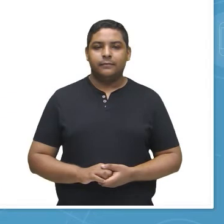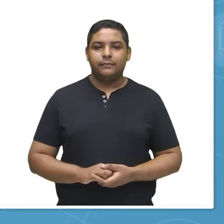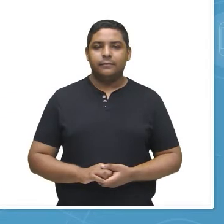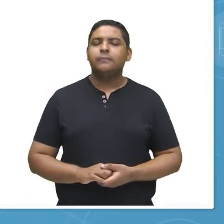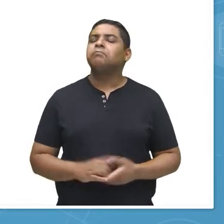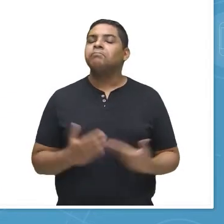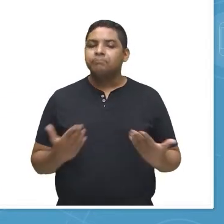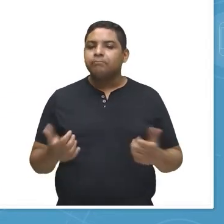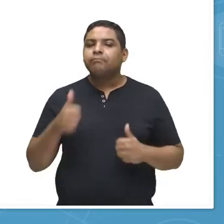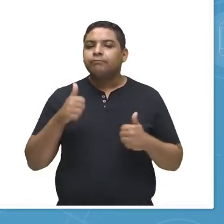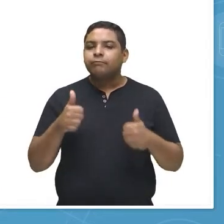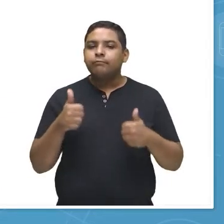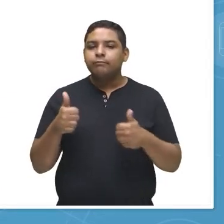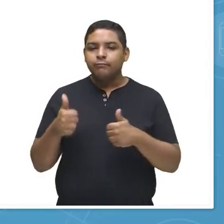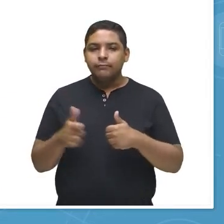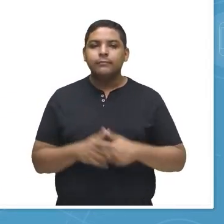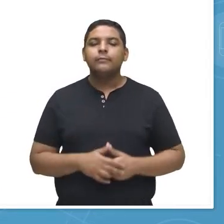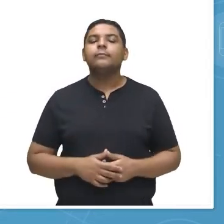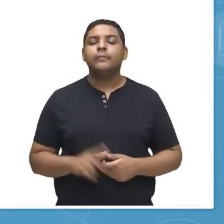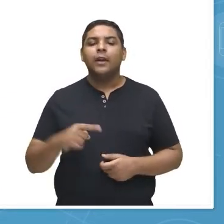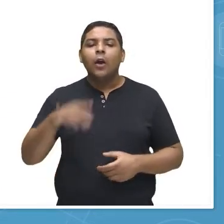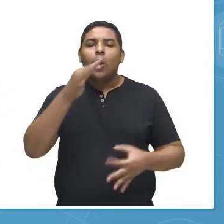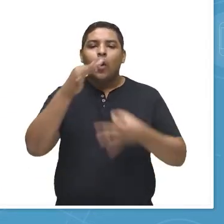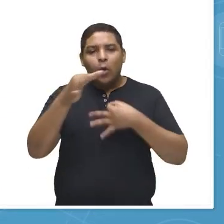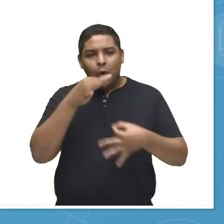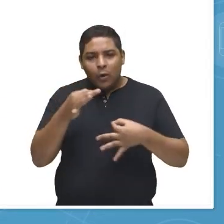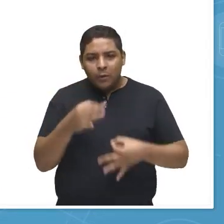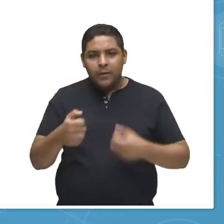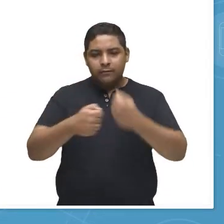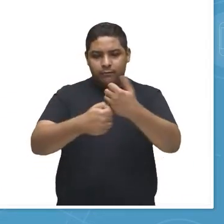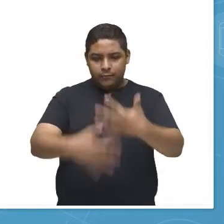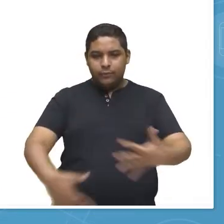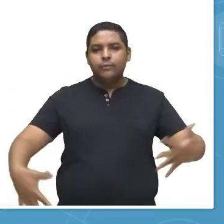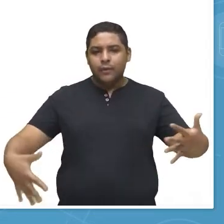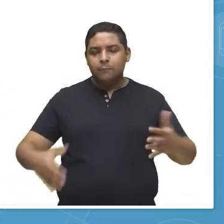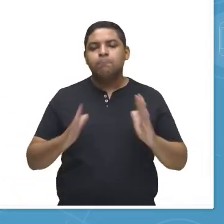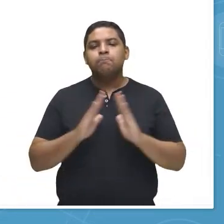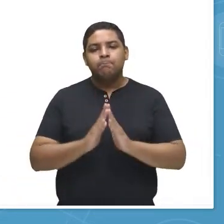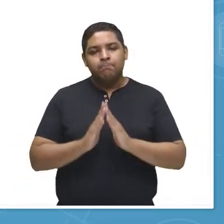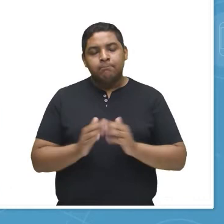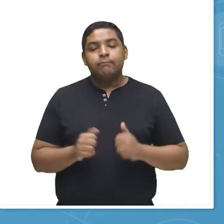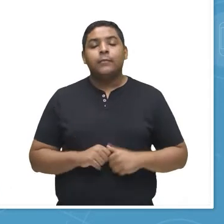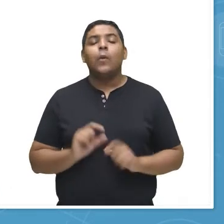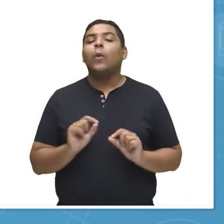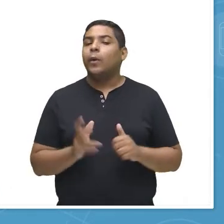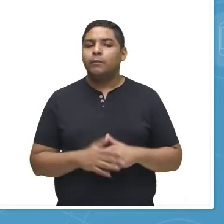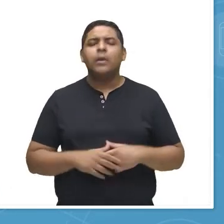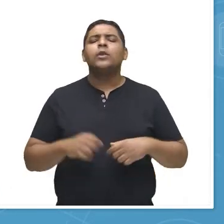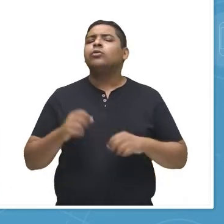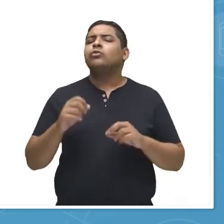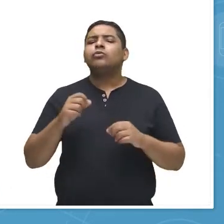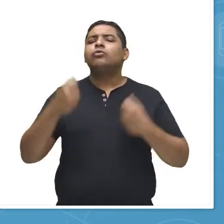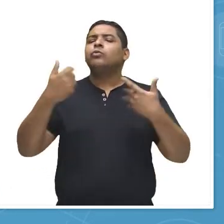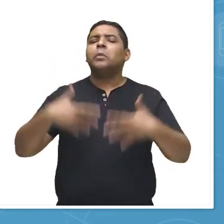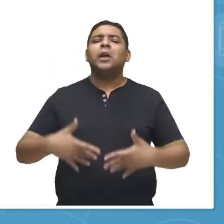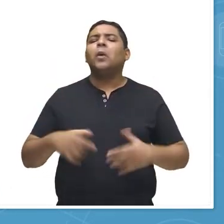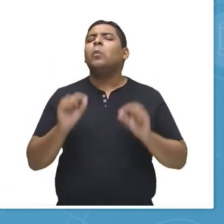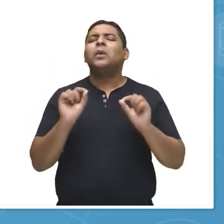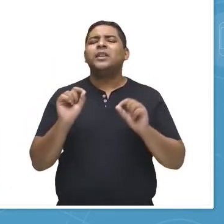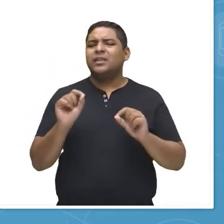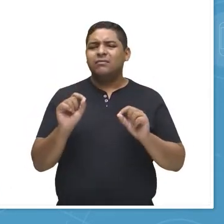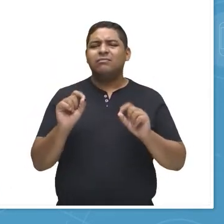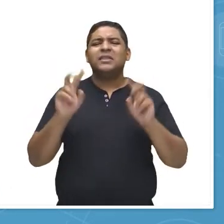Muito bem, eu quero que vocês comentem no chat, por favor, explicando para mim o que é uma rede urbana,